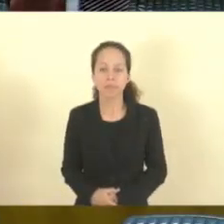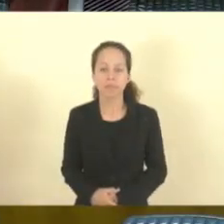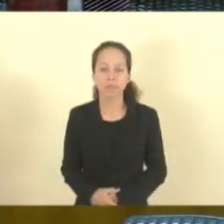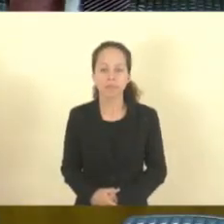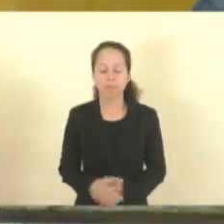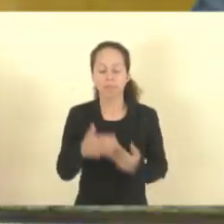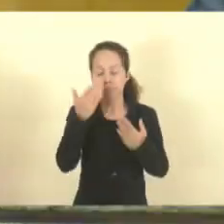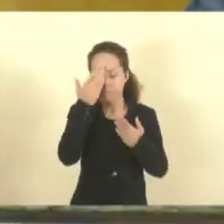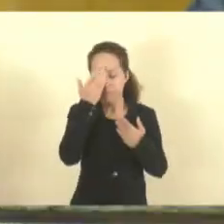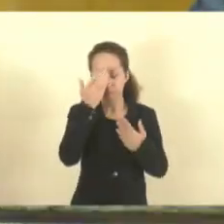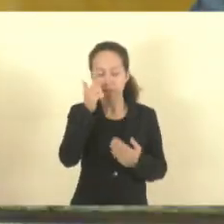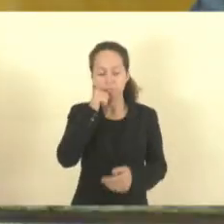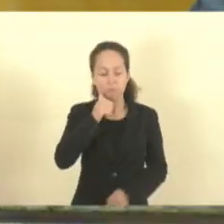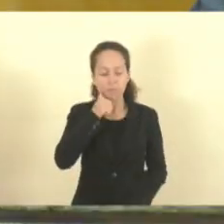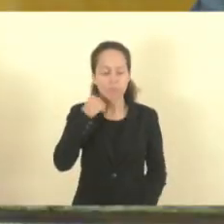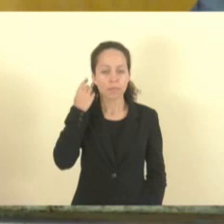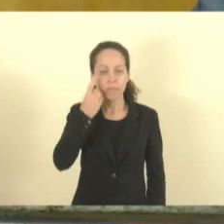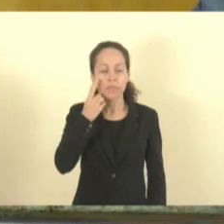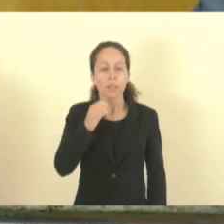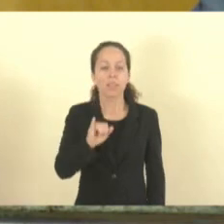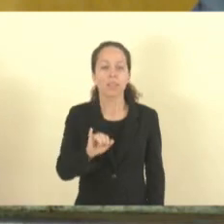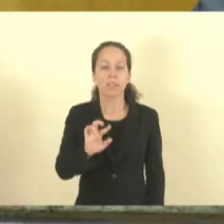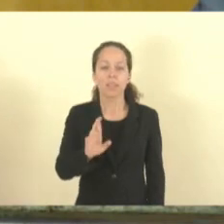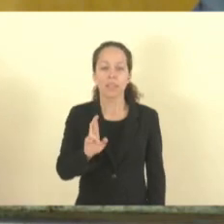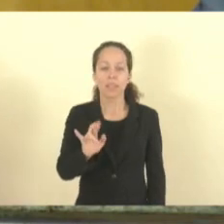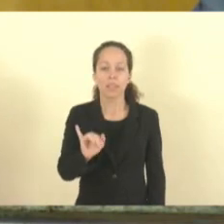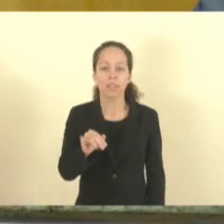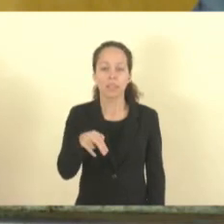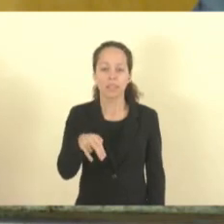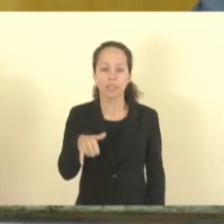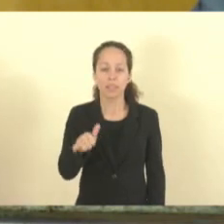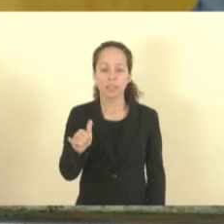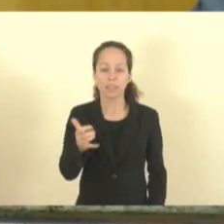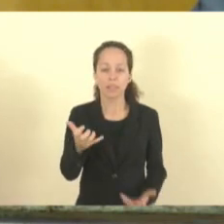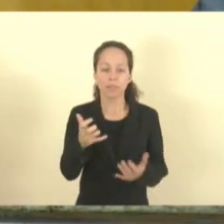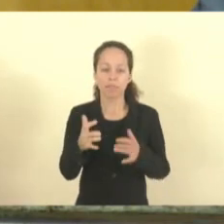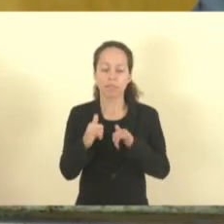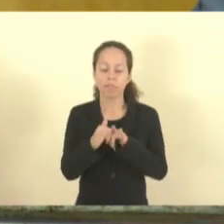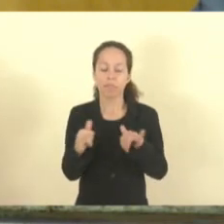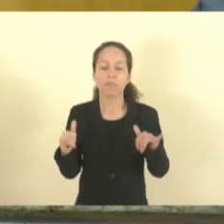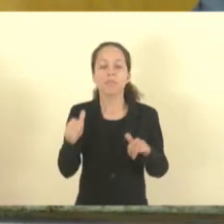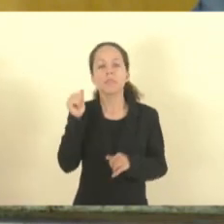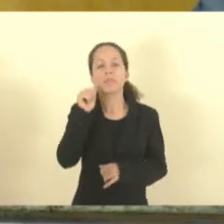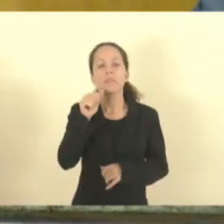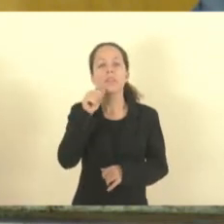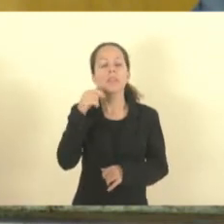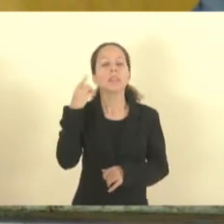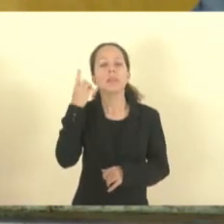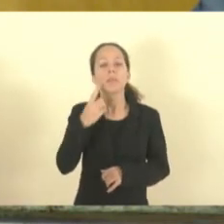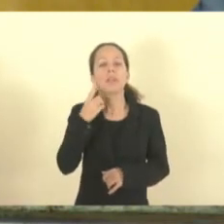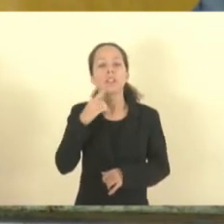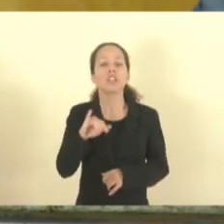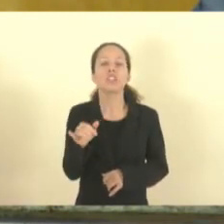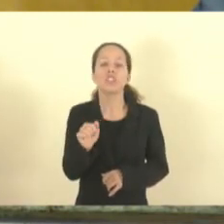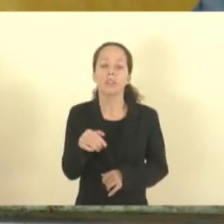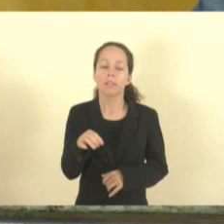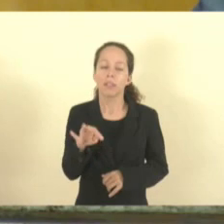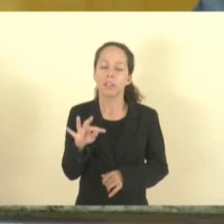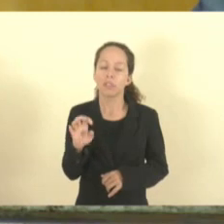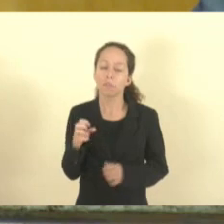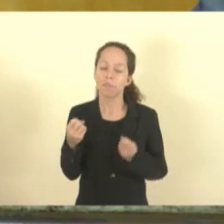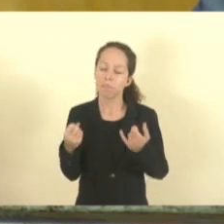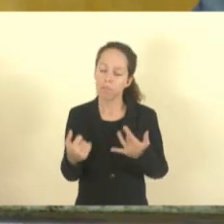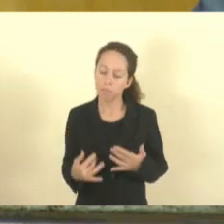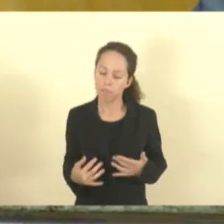Muito obrigado, deputada Irine Lopes. Eu quero aqui parabenizar a deputada Janete Sá, também parabenizar a